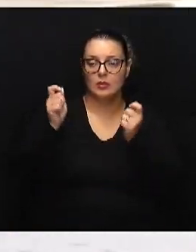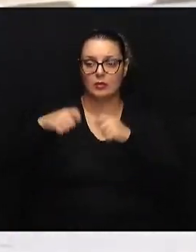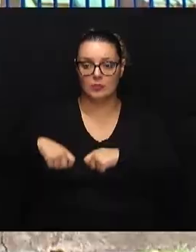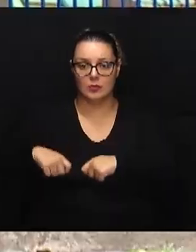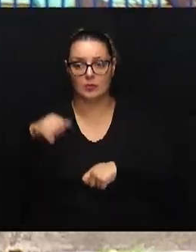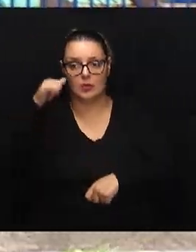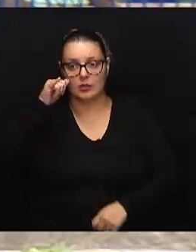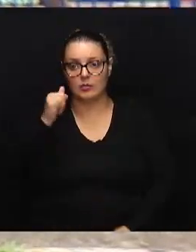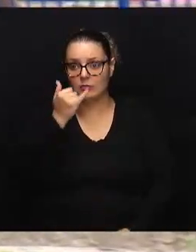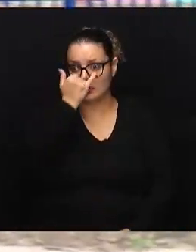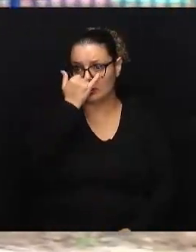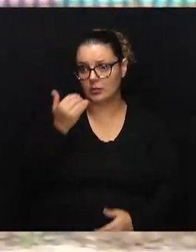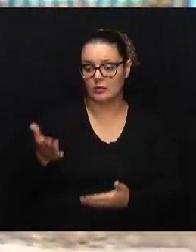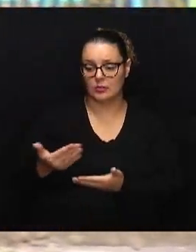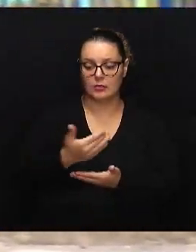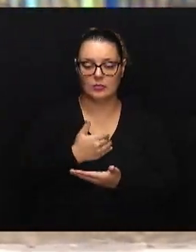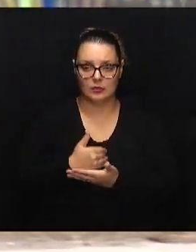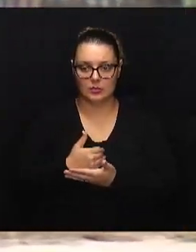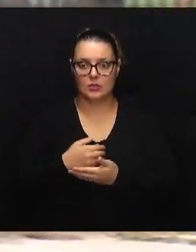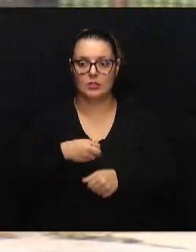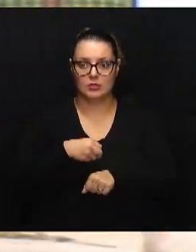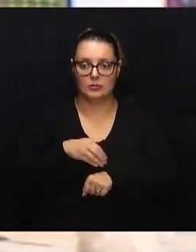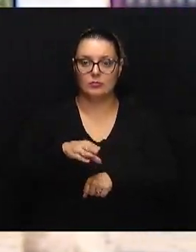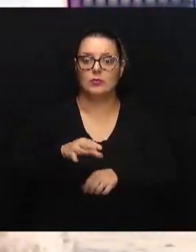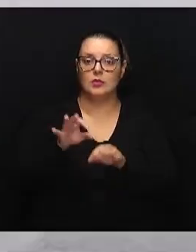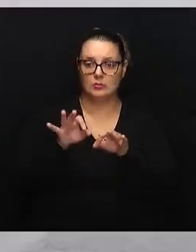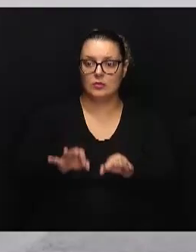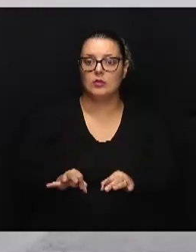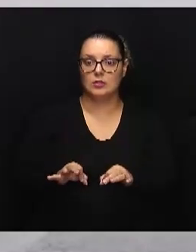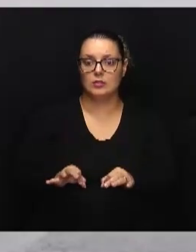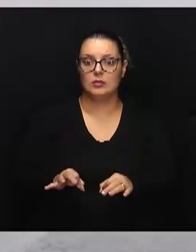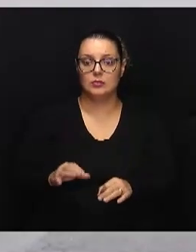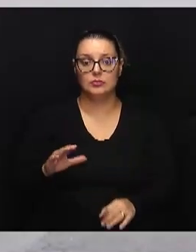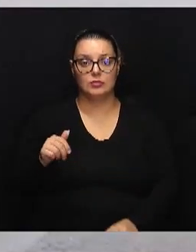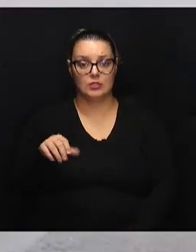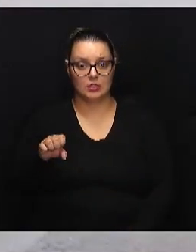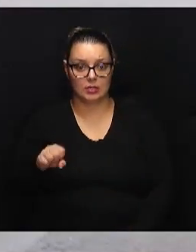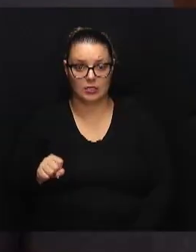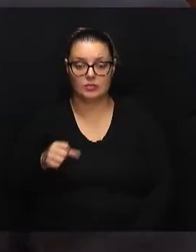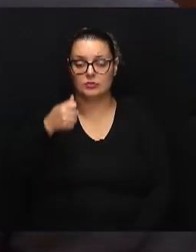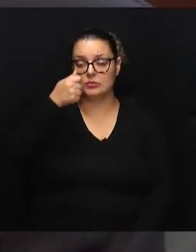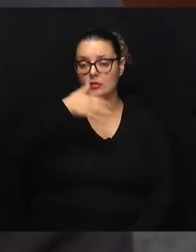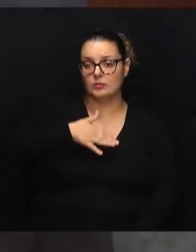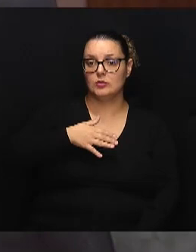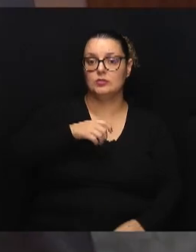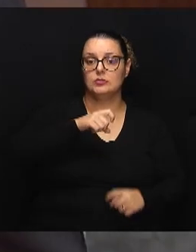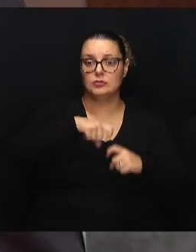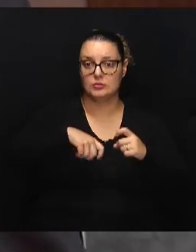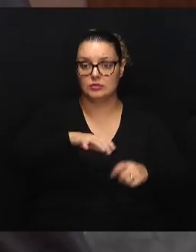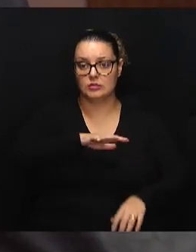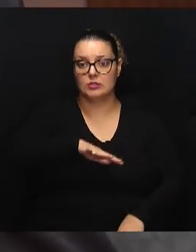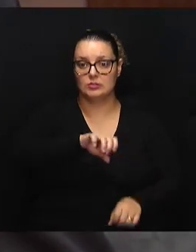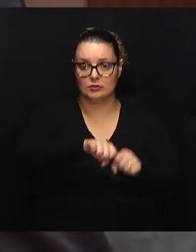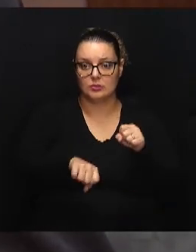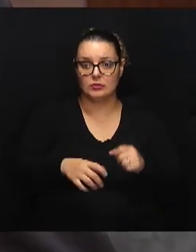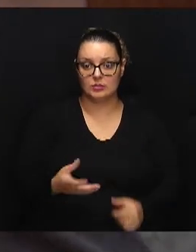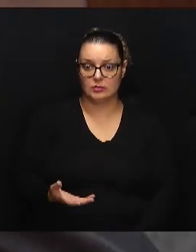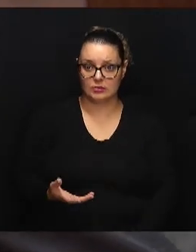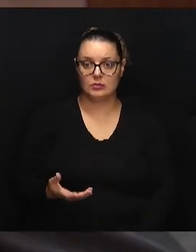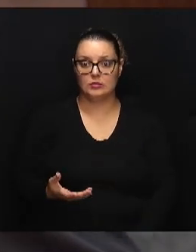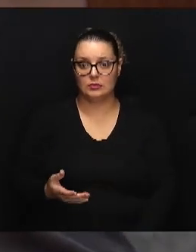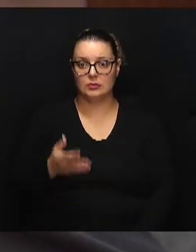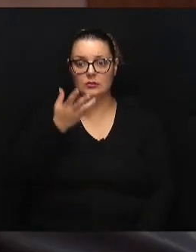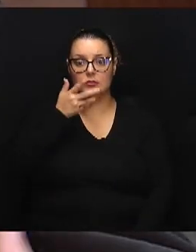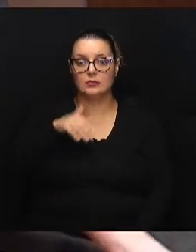prevenção, acolhimento e encaminhamento adequado de casos e abuso sexual infantil. O selo Escola Segura é justamente